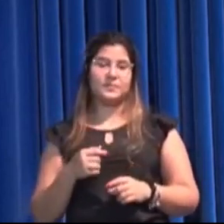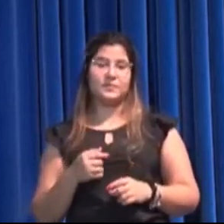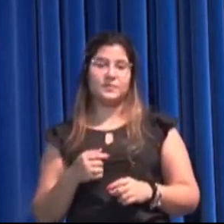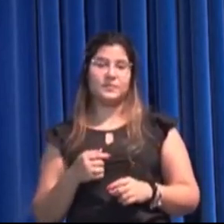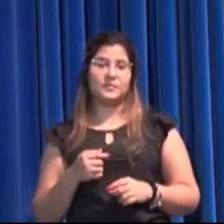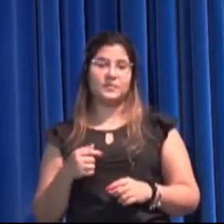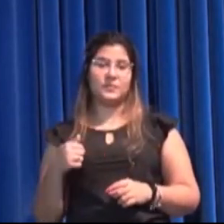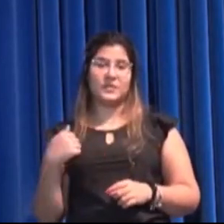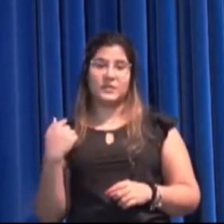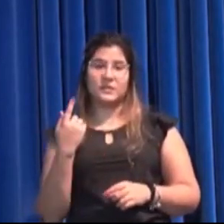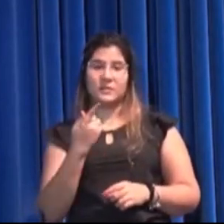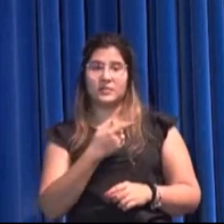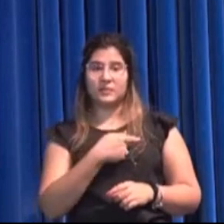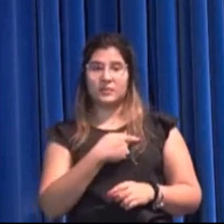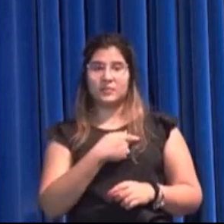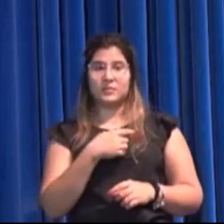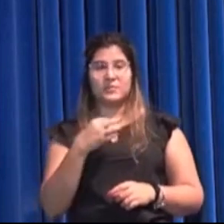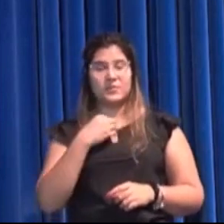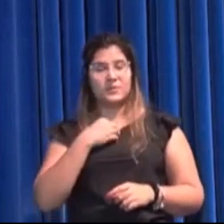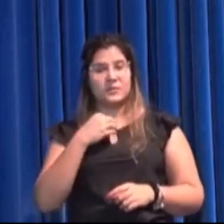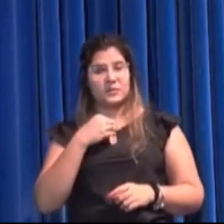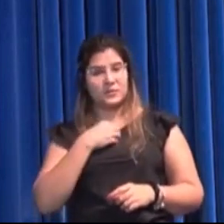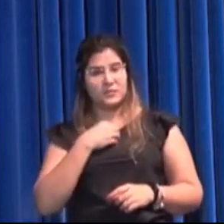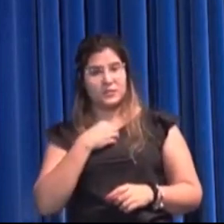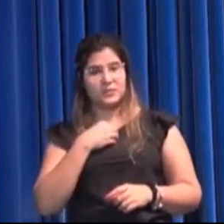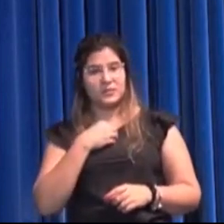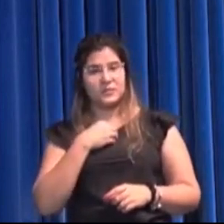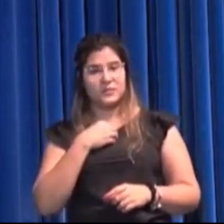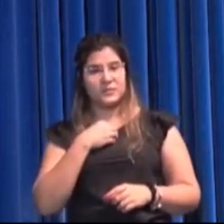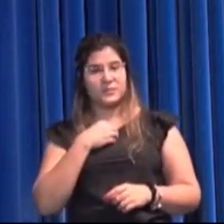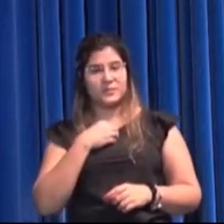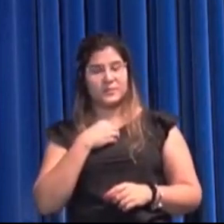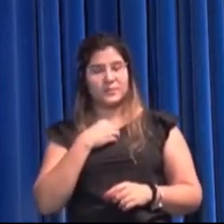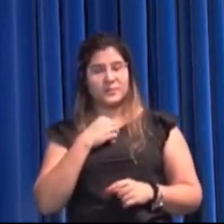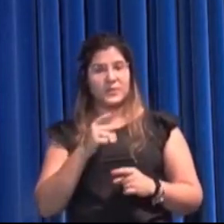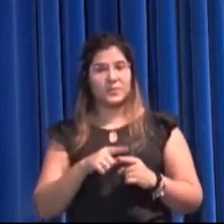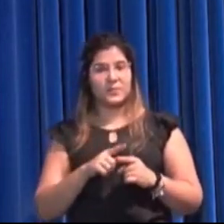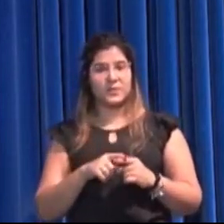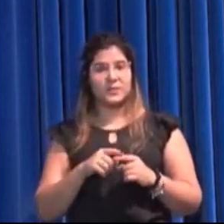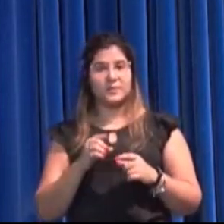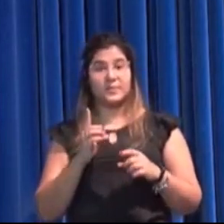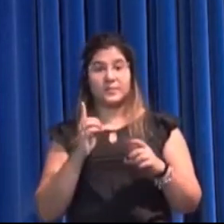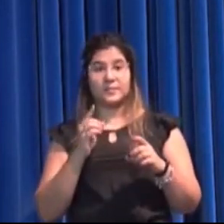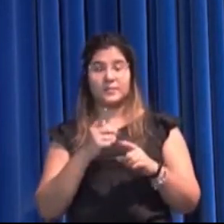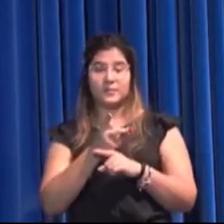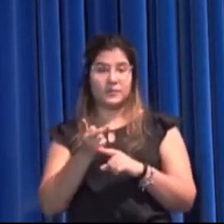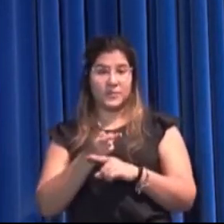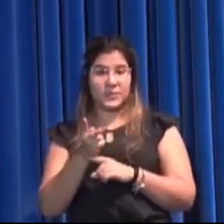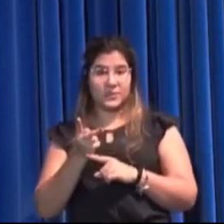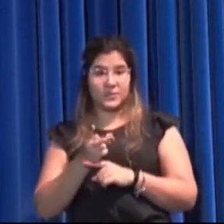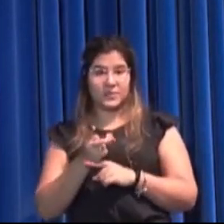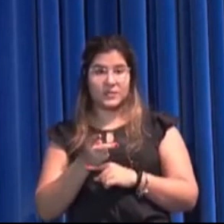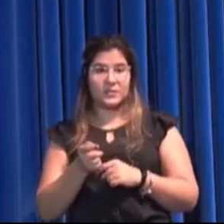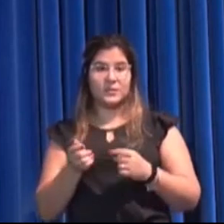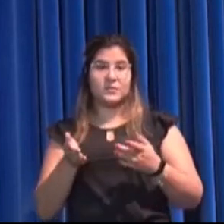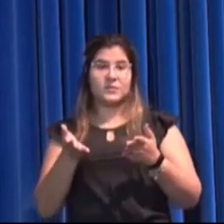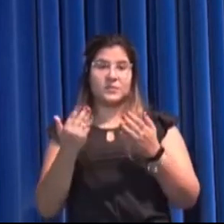dos nossos pecados, porque ela busca nos